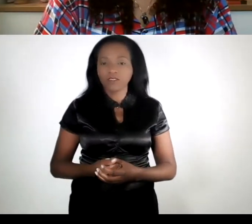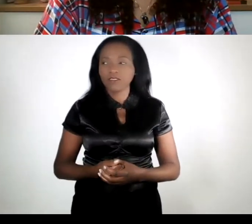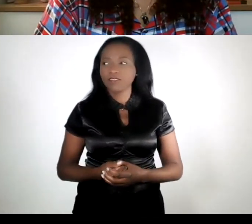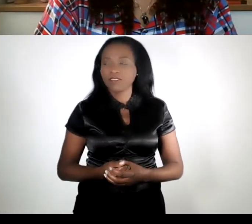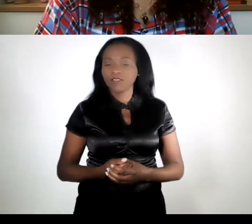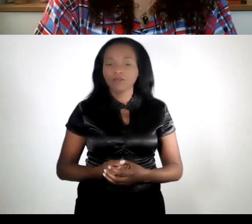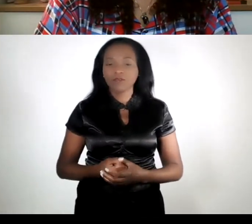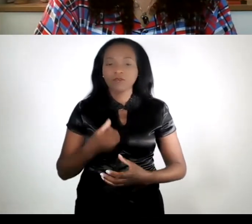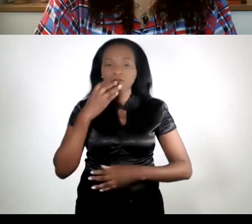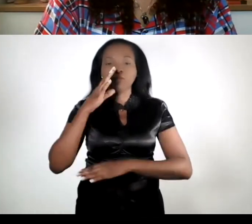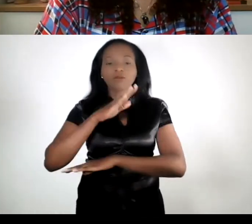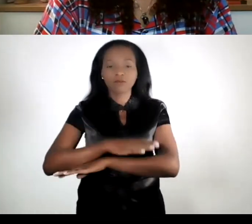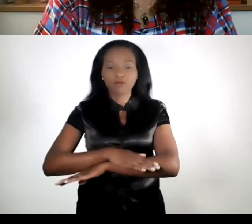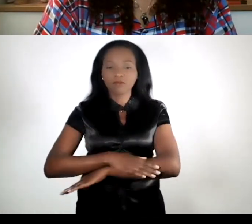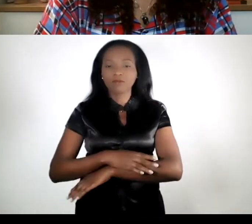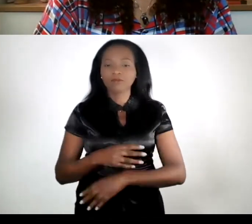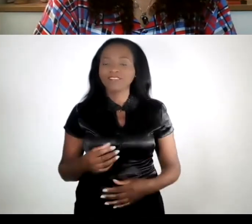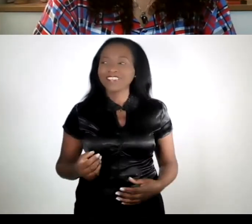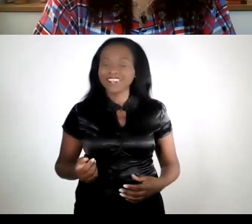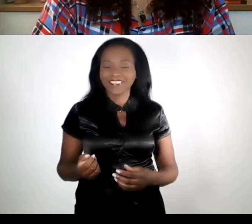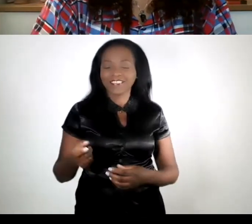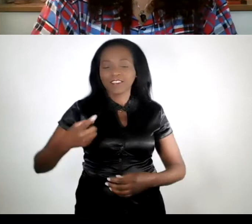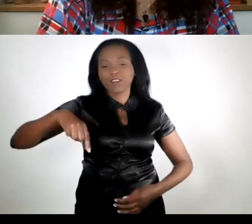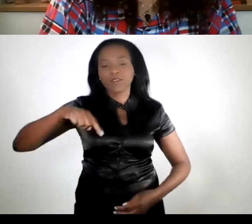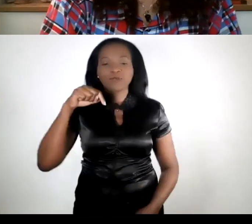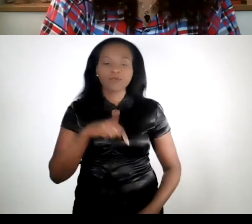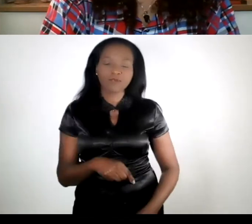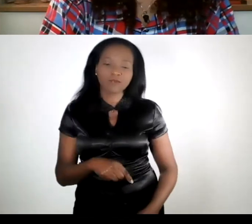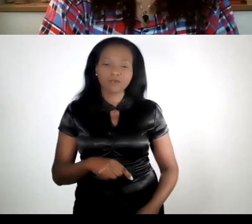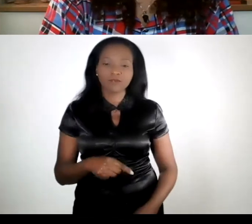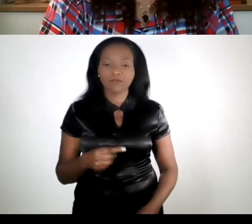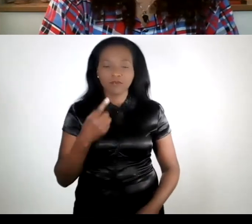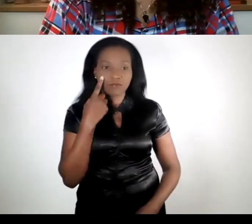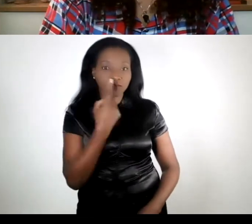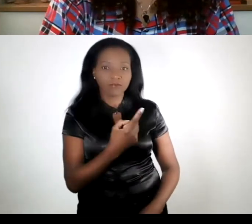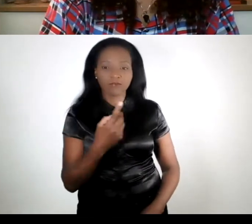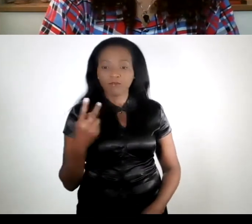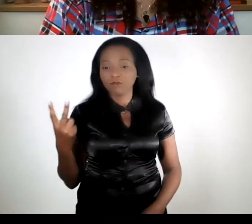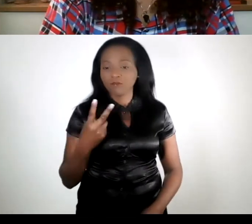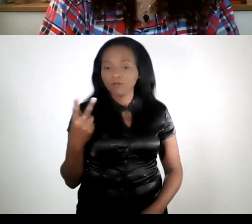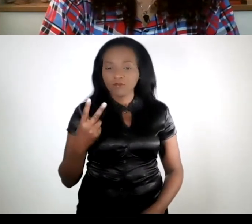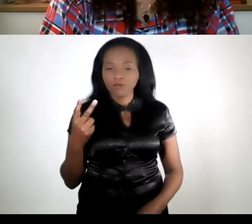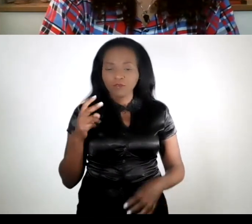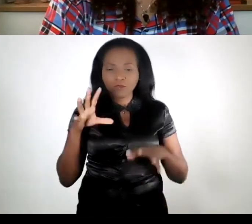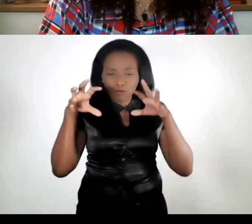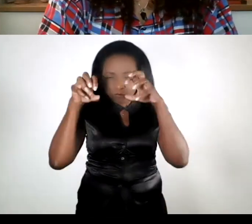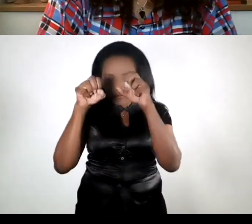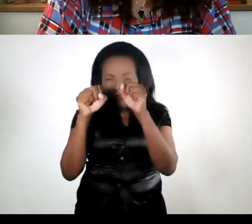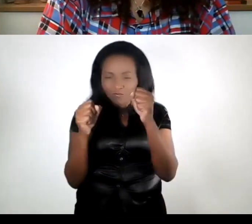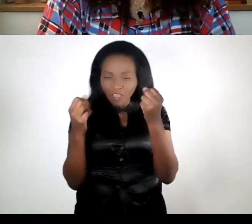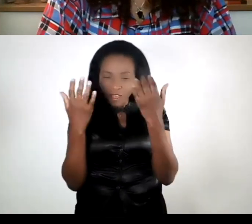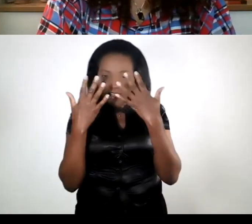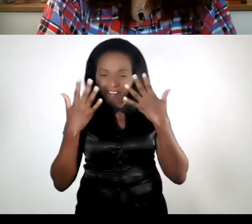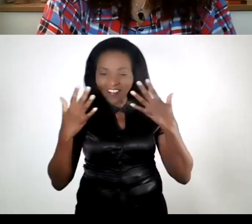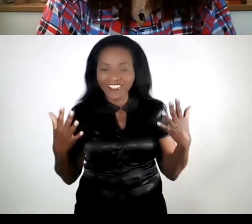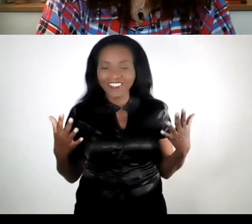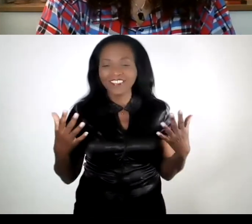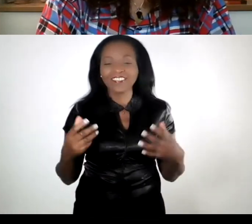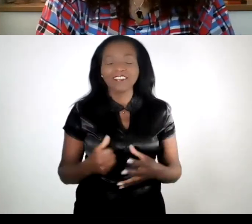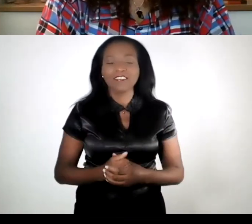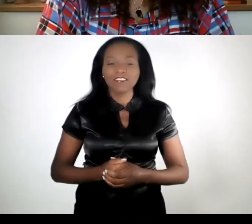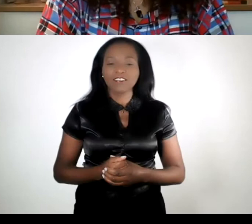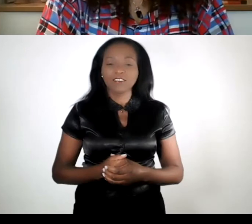Boa tarde a todas, nós estamos aqui. Vocês estão vendo duas nuances pretas aí no meio do verde e do